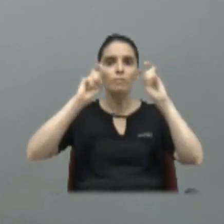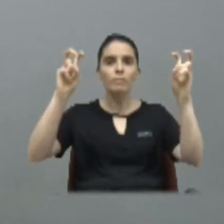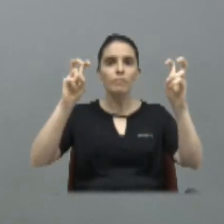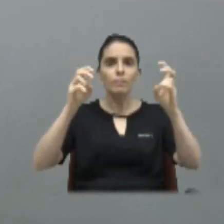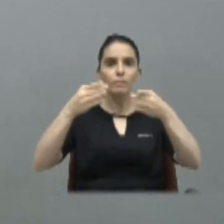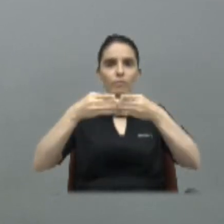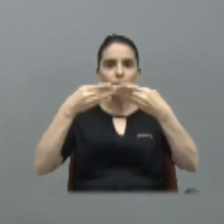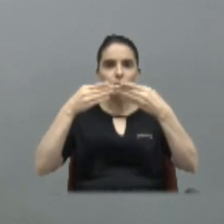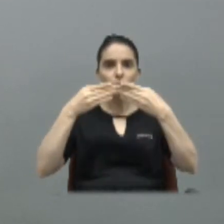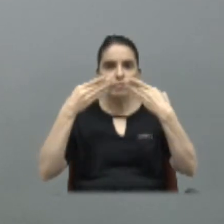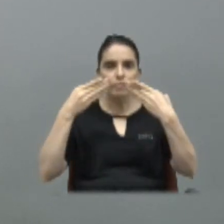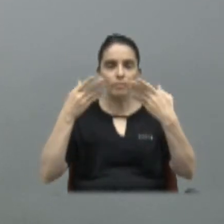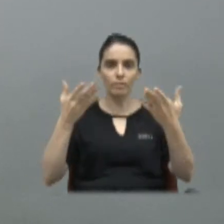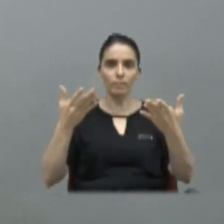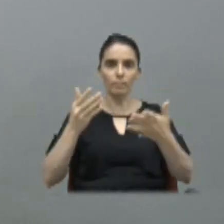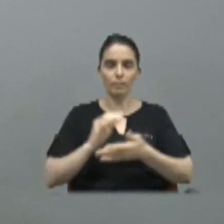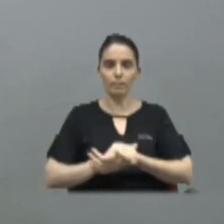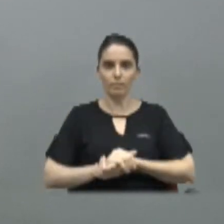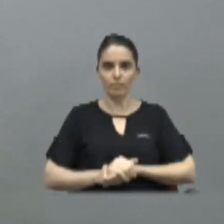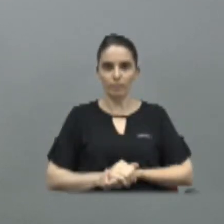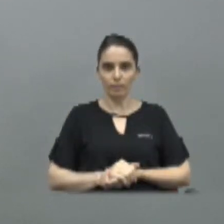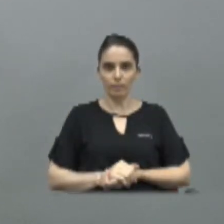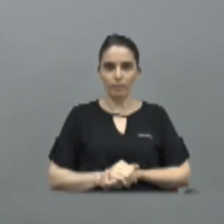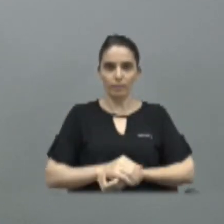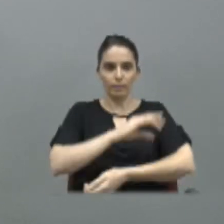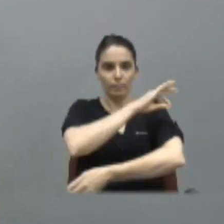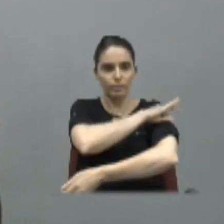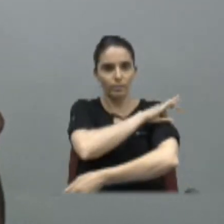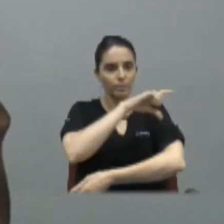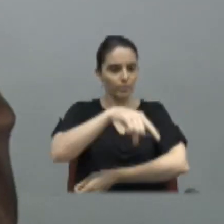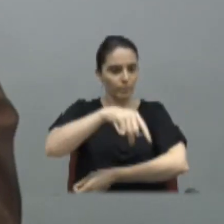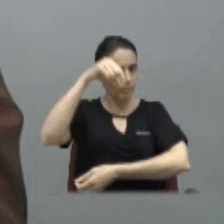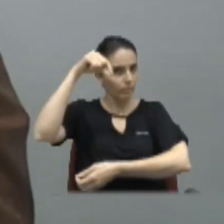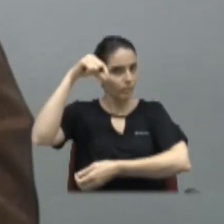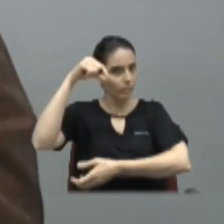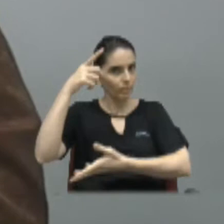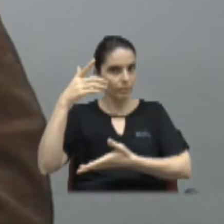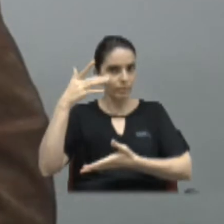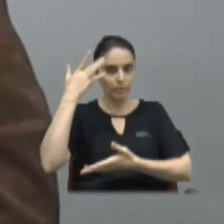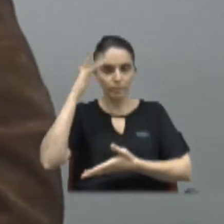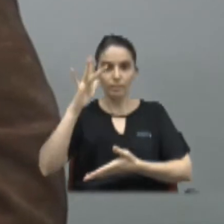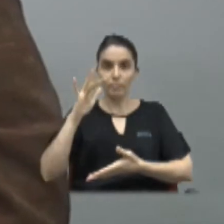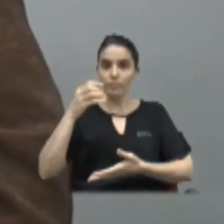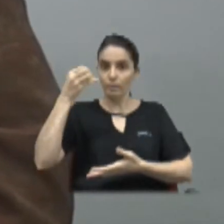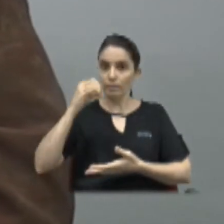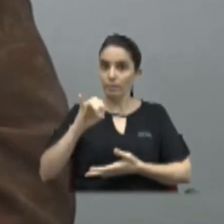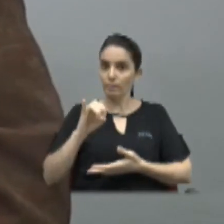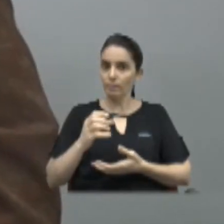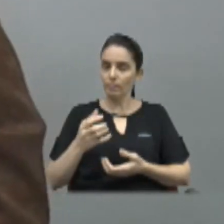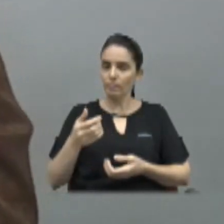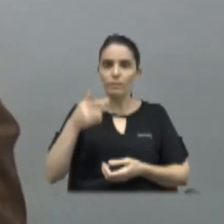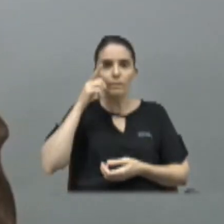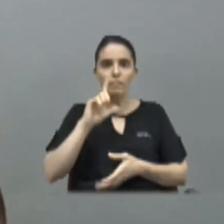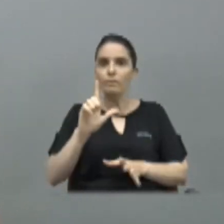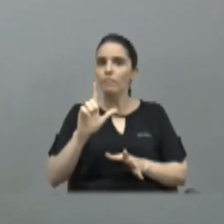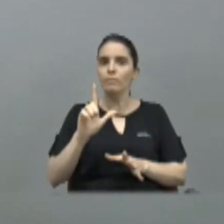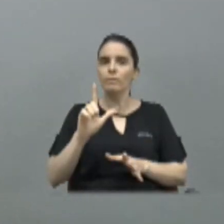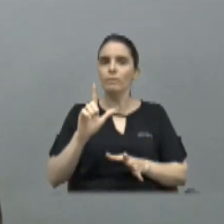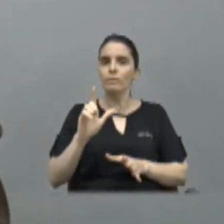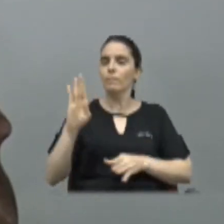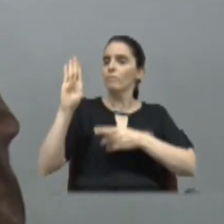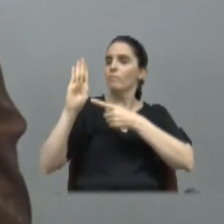Deus. Ele foi eleito. Se ele soubesse que ele não tinha condição de administrar essa cidade, não se